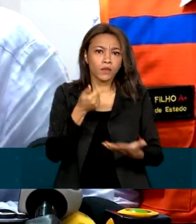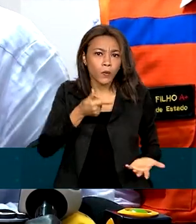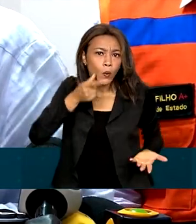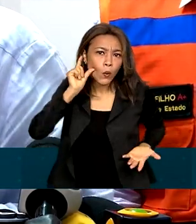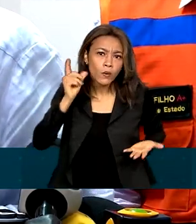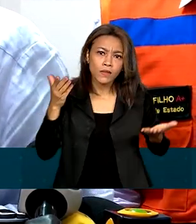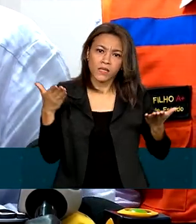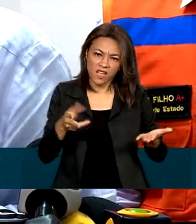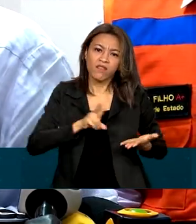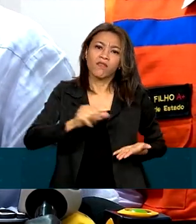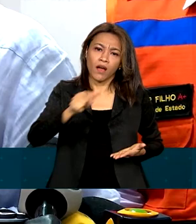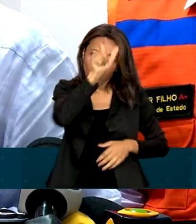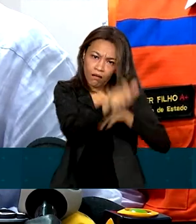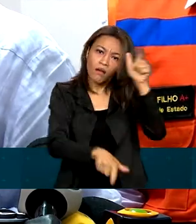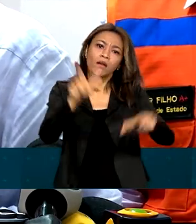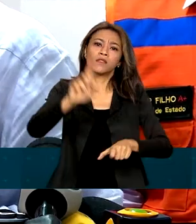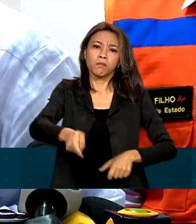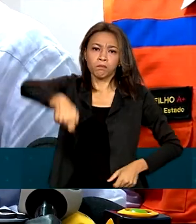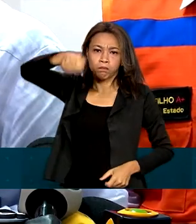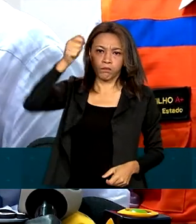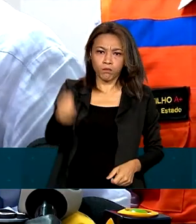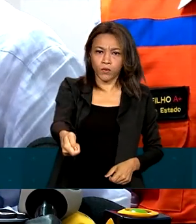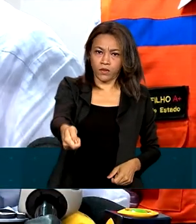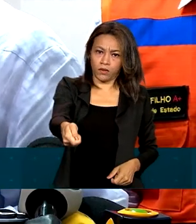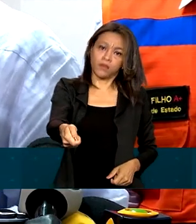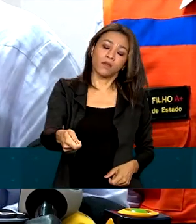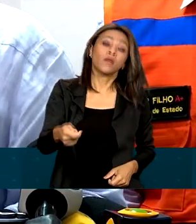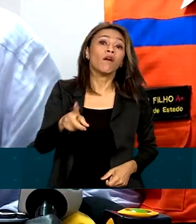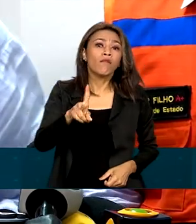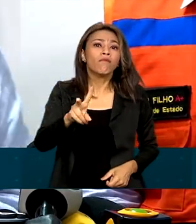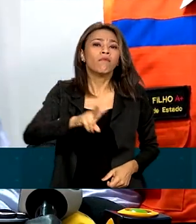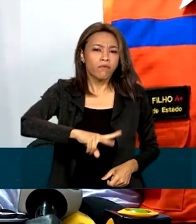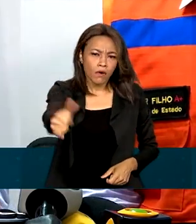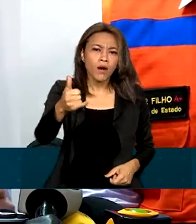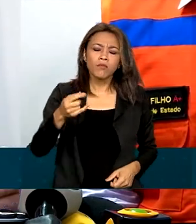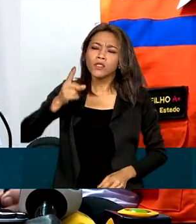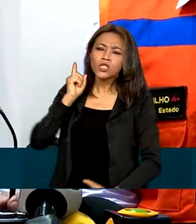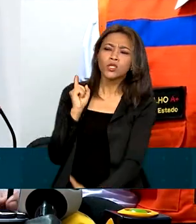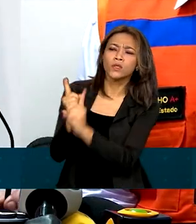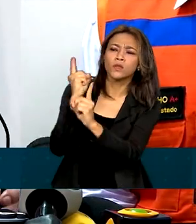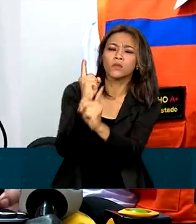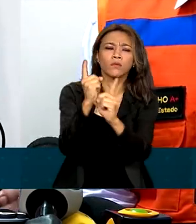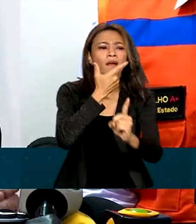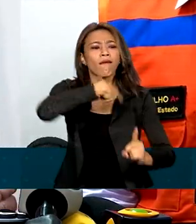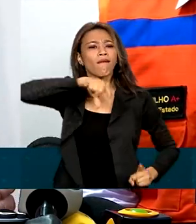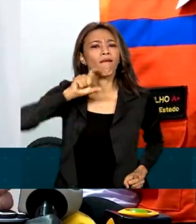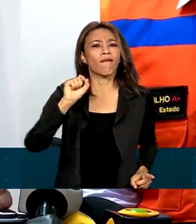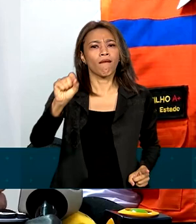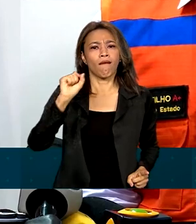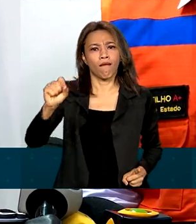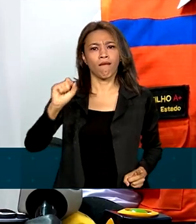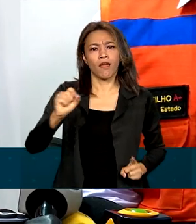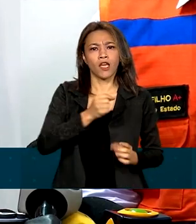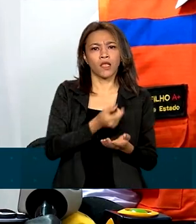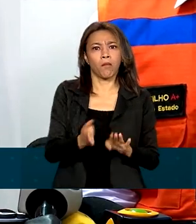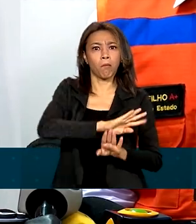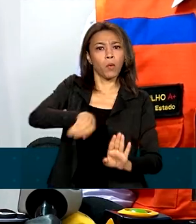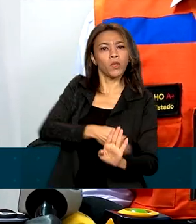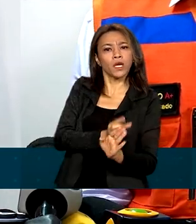gente terá que ser punida. E nós, inclusive, vamos descobrir quem são os financiadores desses vândalos que foram à